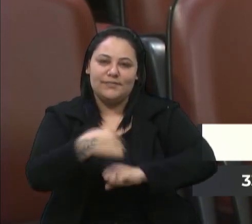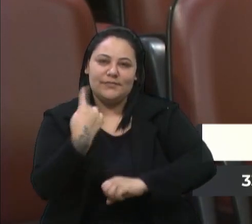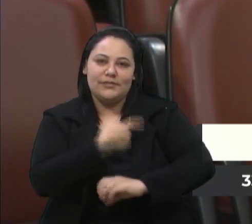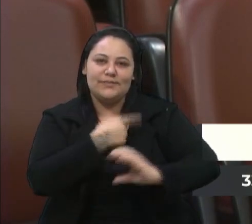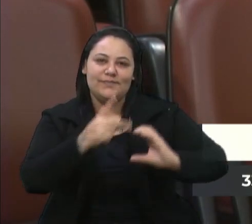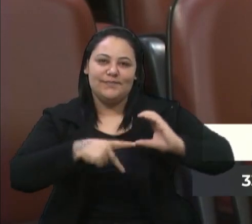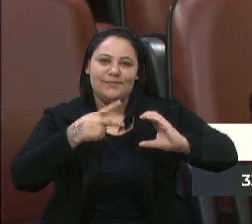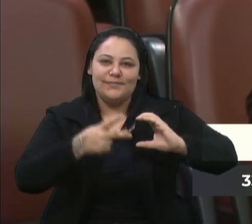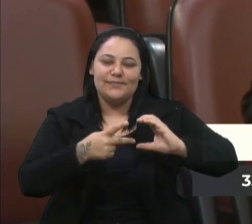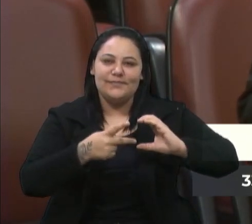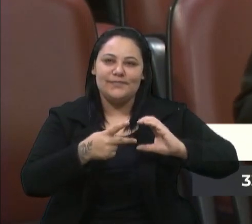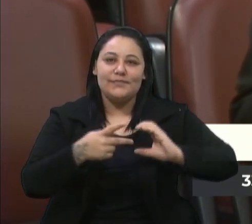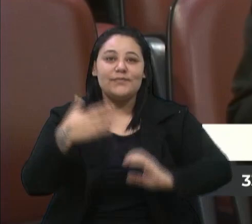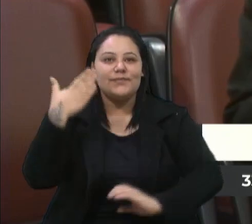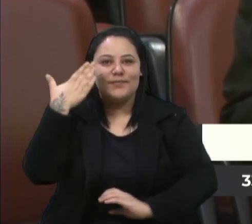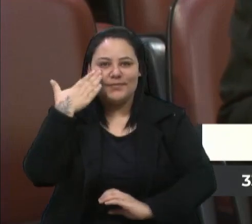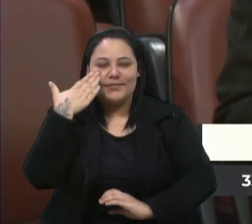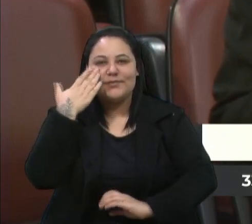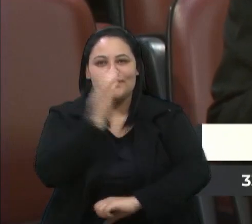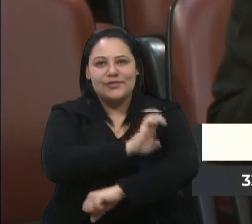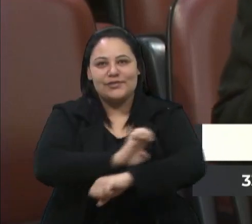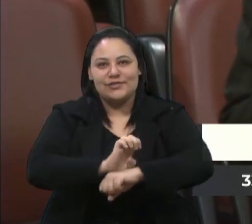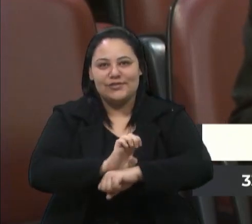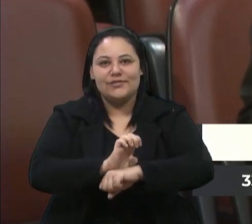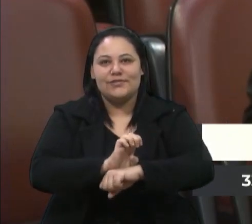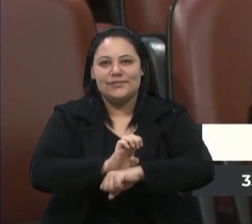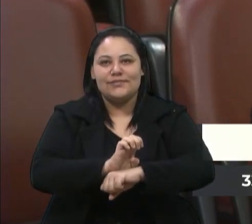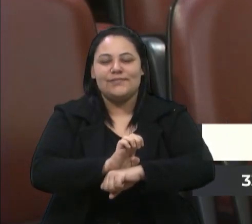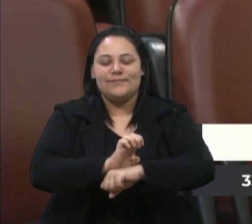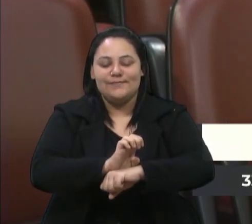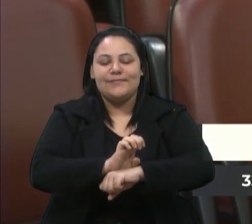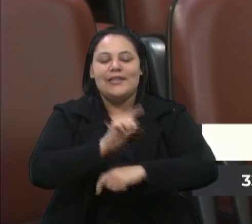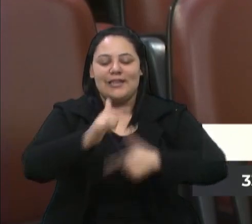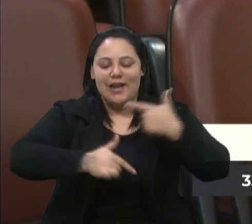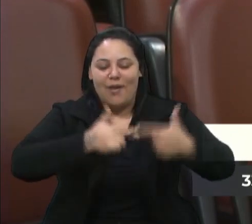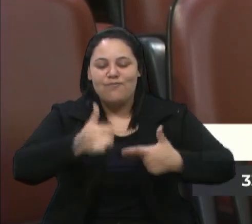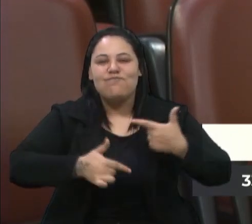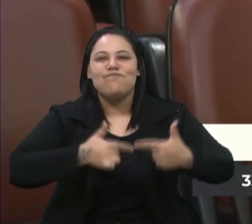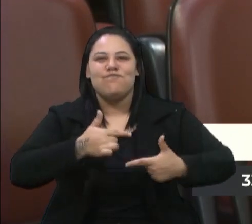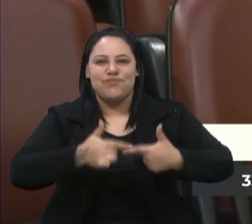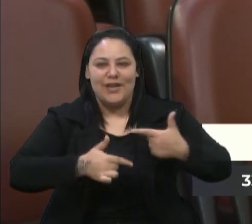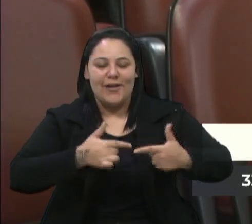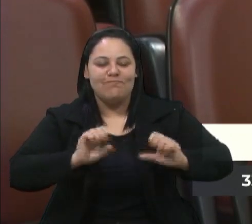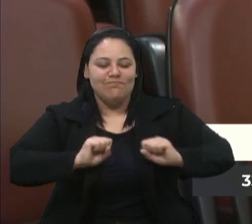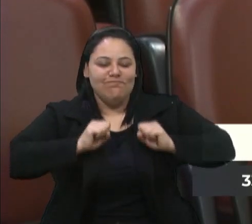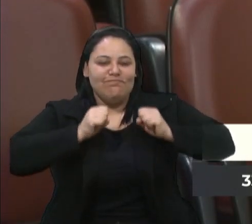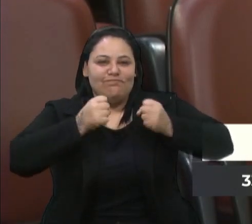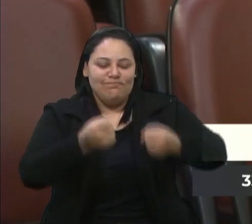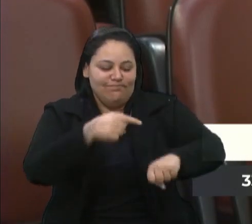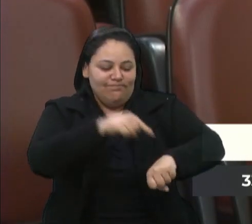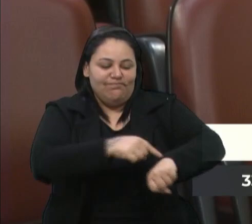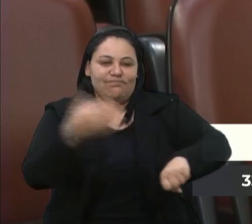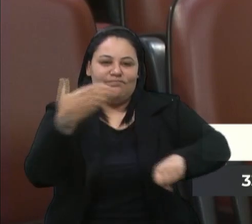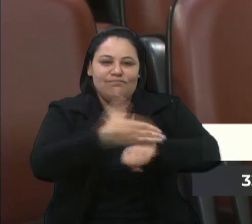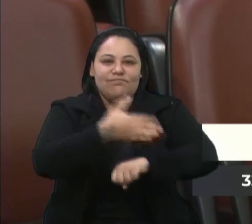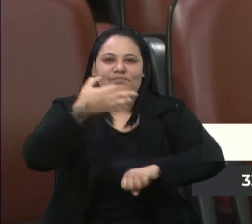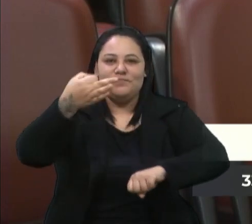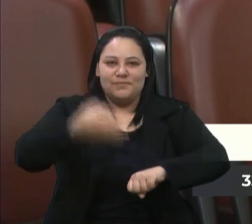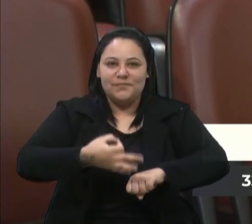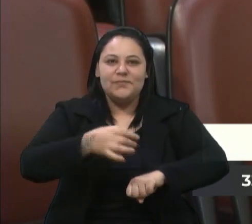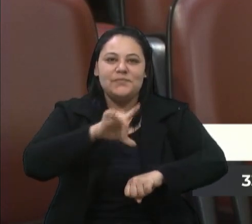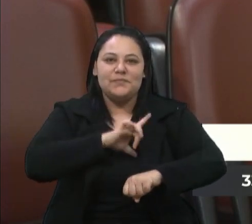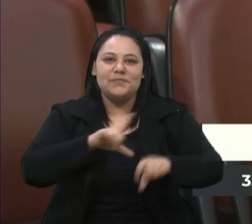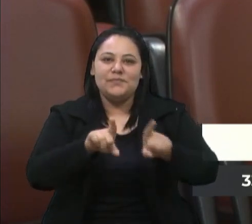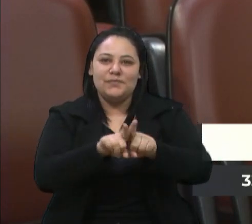Vereador, e sabendo que os estagiários vestem a camisa, trabalham, chegam na hora certa, e também temos juntos com